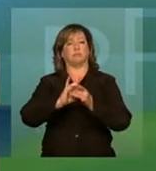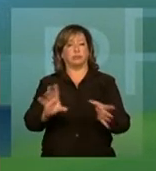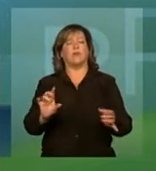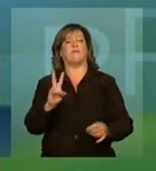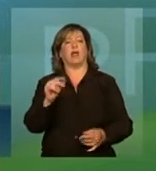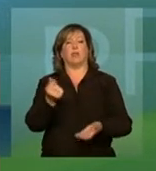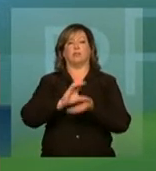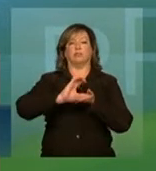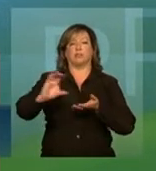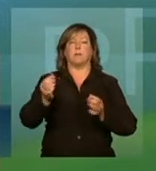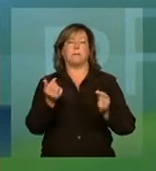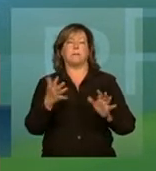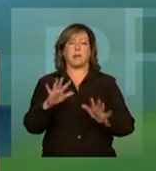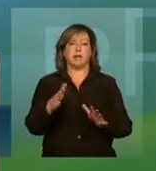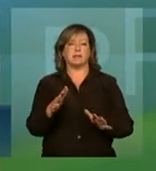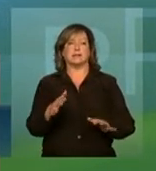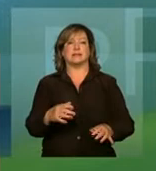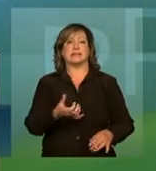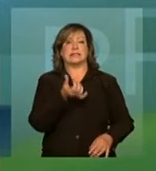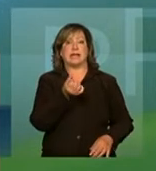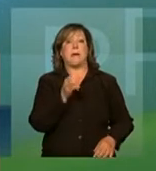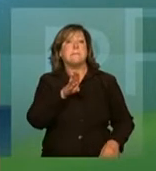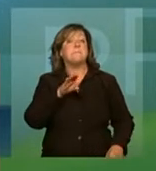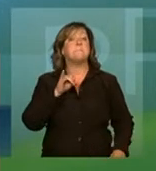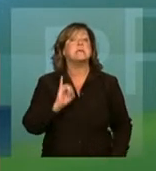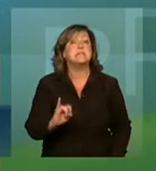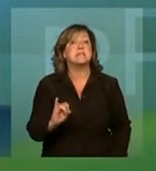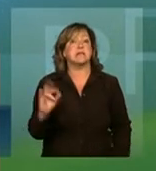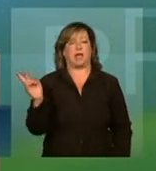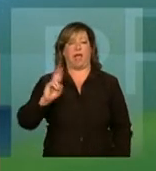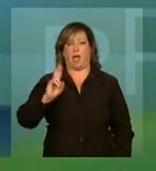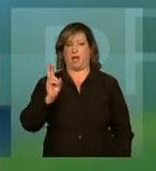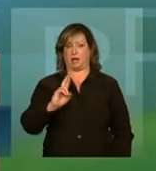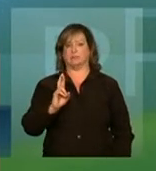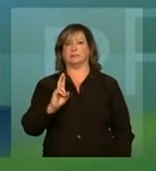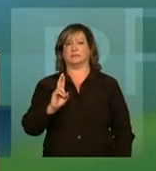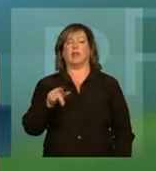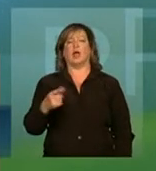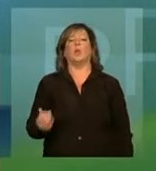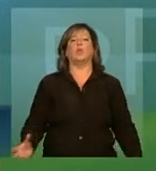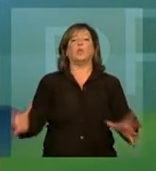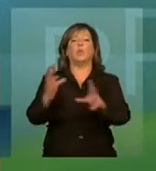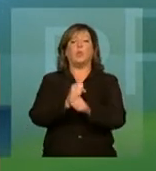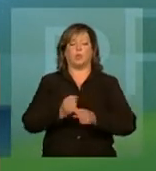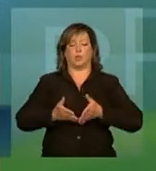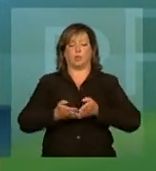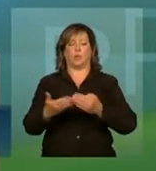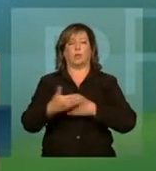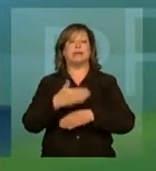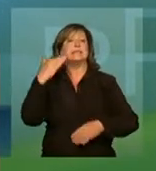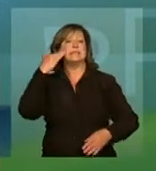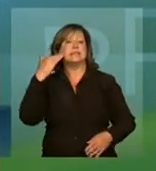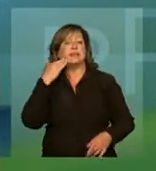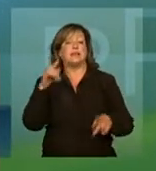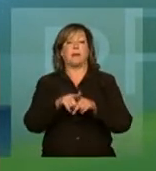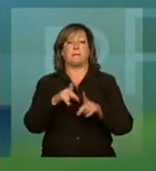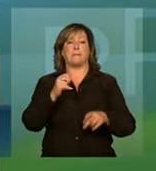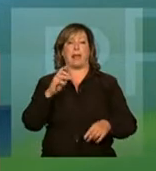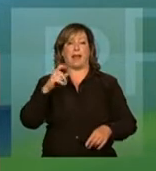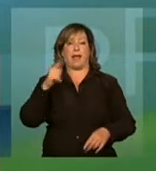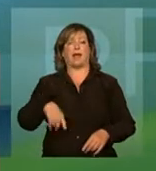serão investidos cerca de 6 bilhões de reais. Os arrendamentos dos portos de Santos e Pará, que